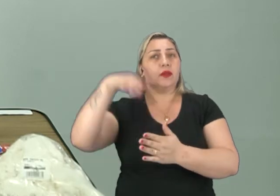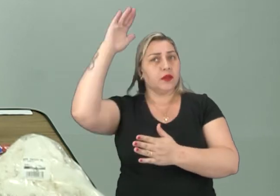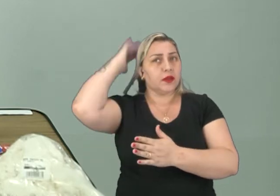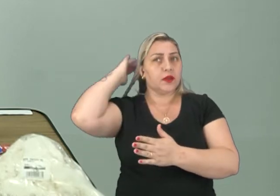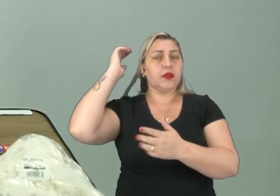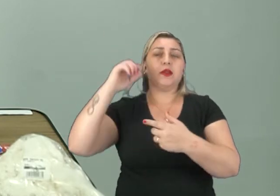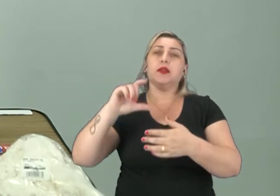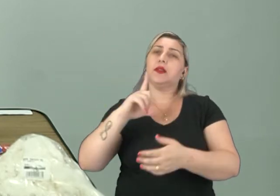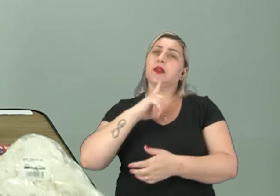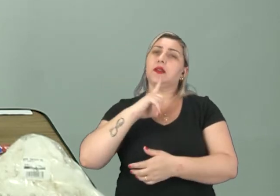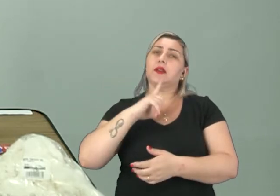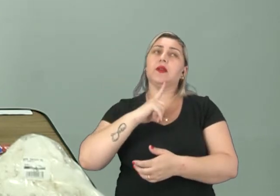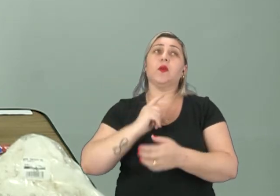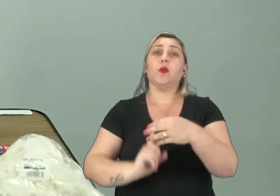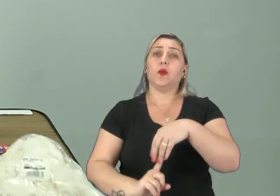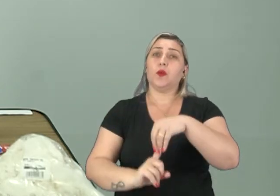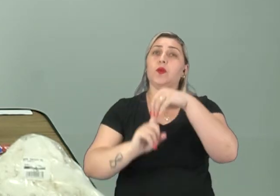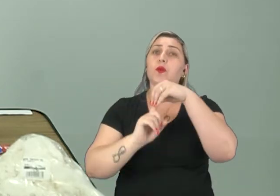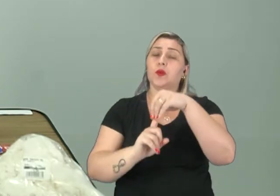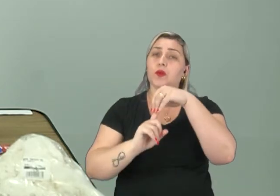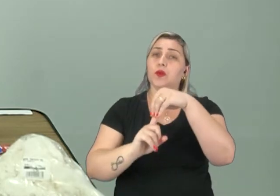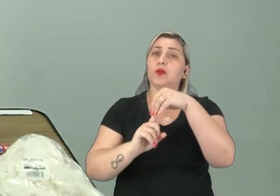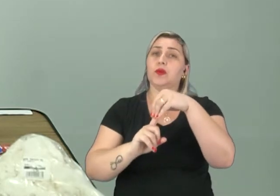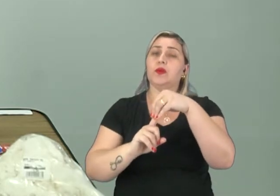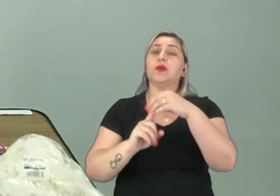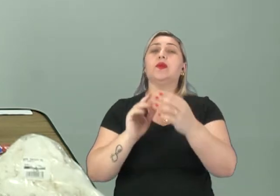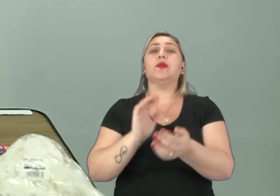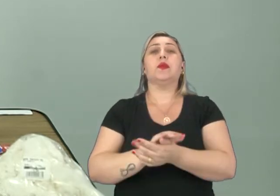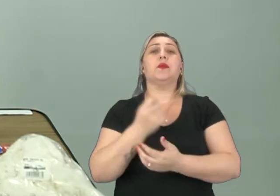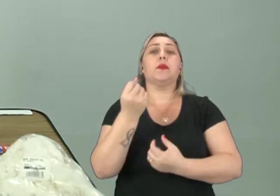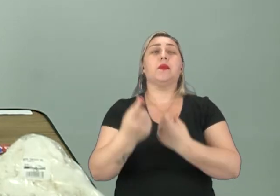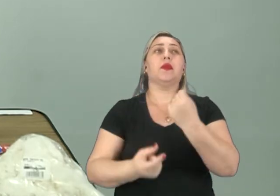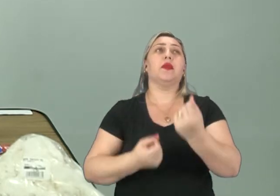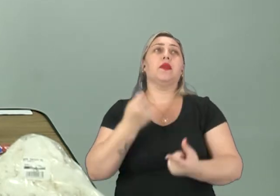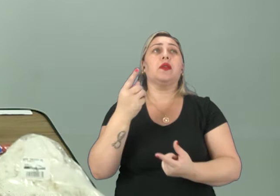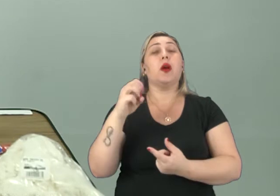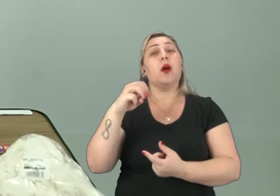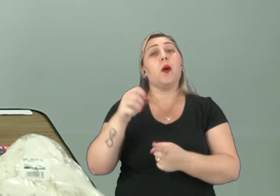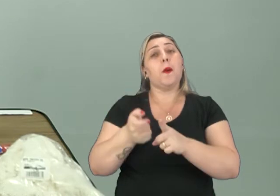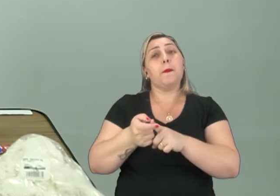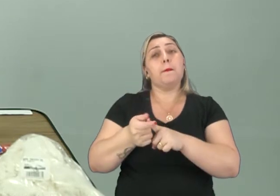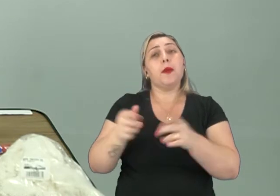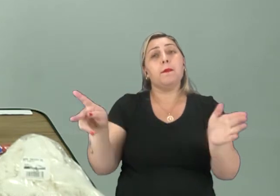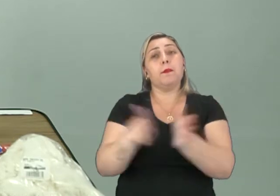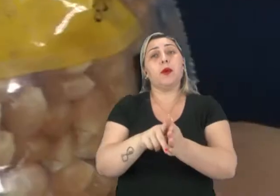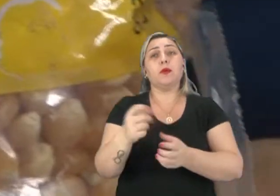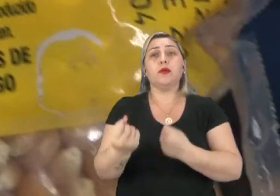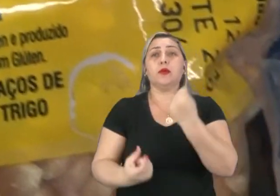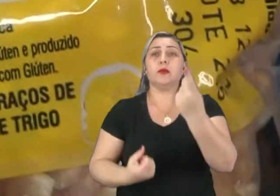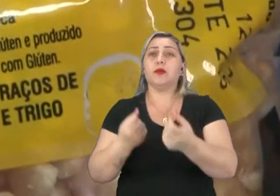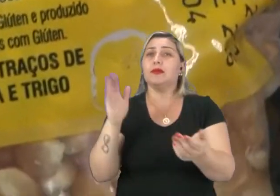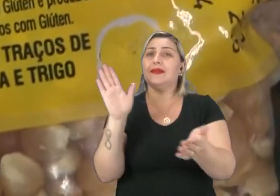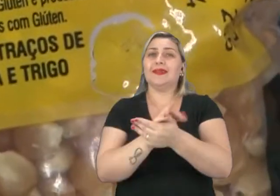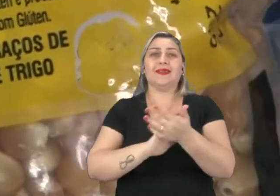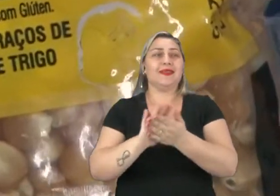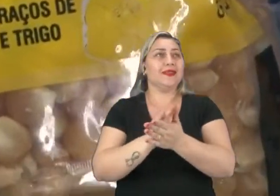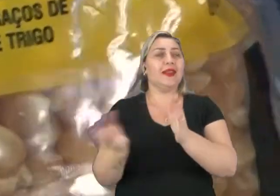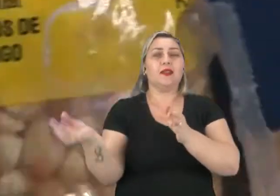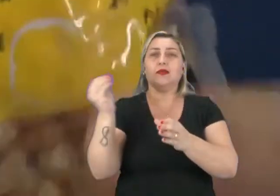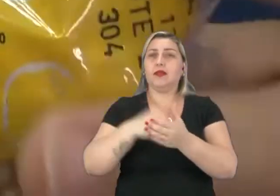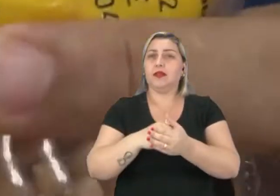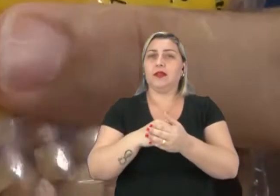ingrediente. No caso da pipoca, o único ingrediente para essa pipoca aqui é o milho de pipoca. Não tem mais nada